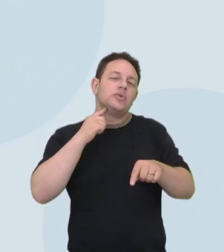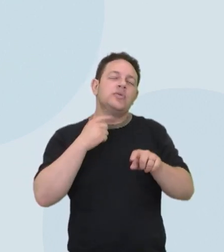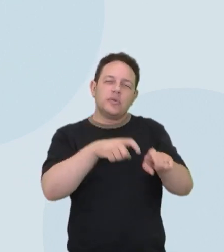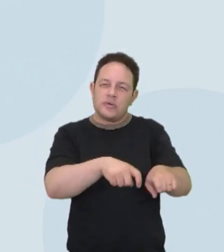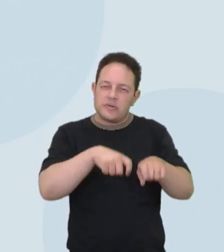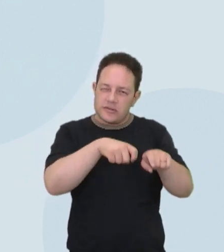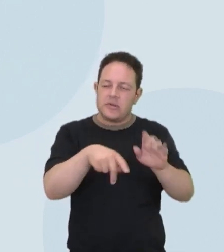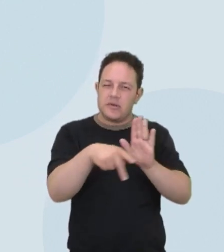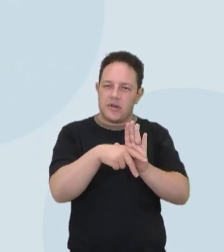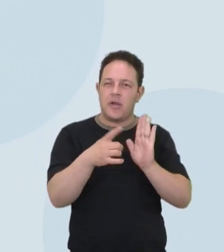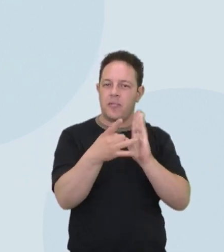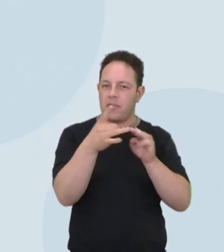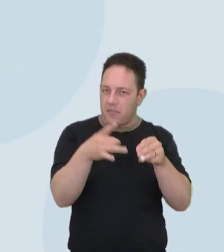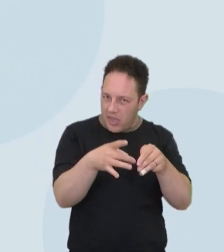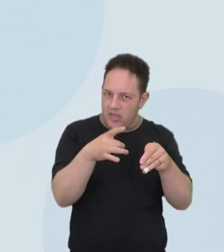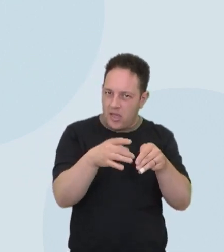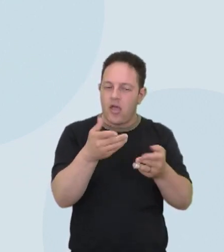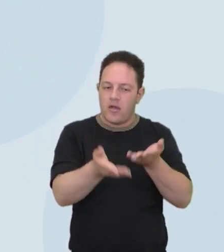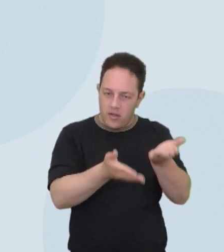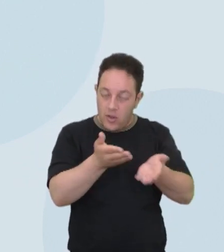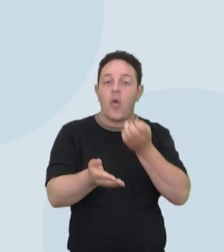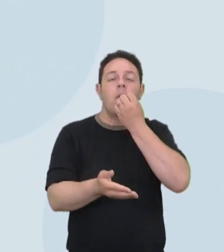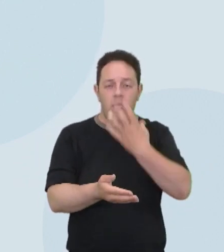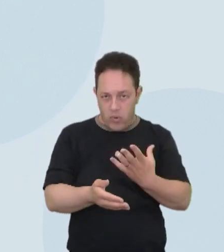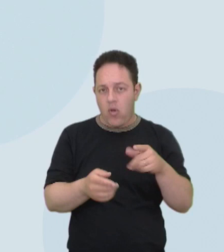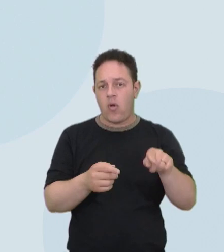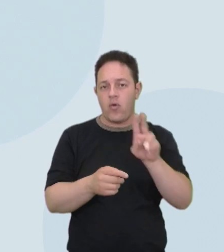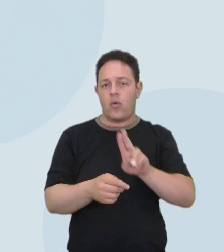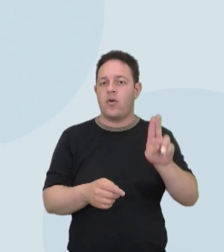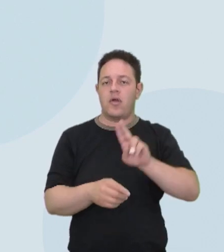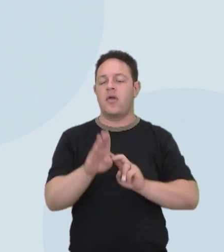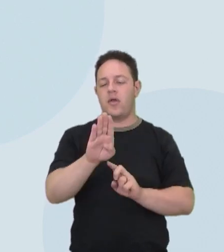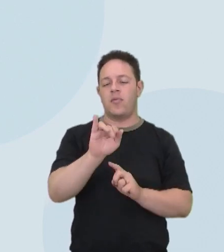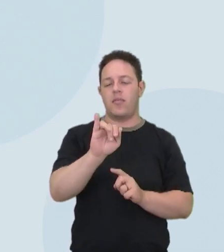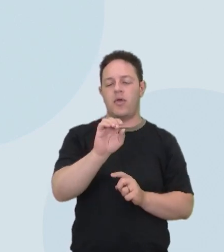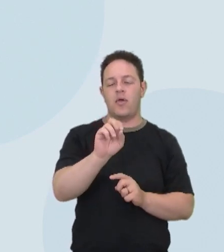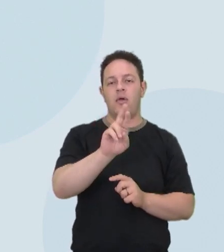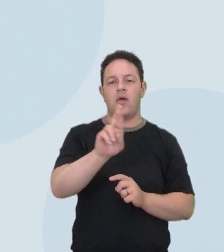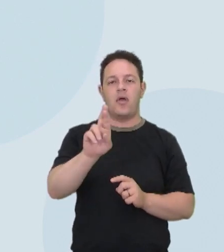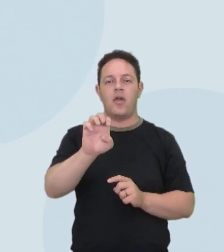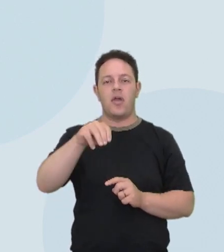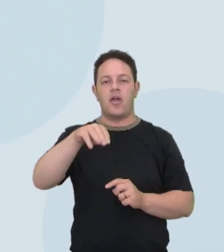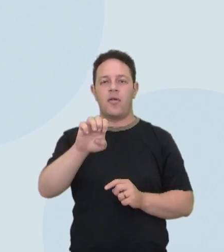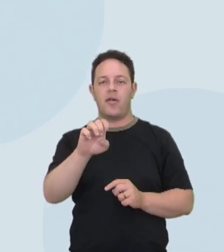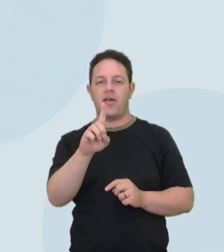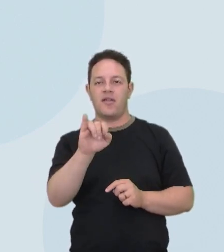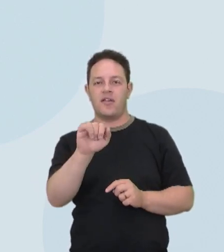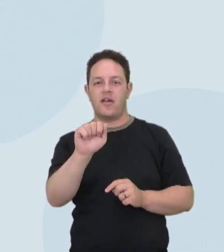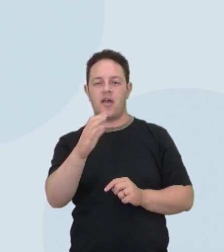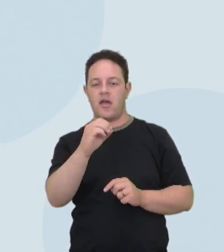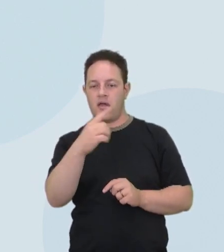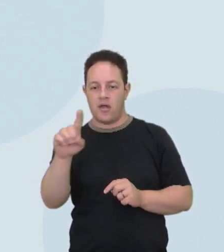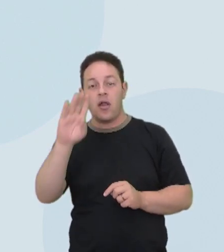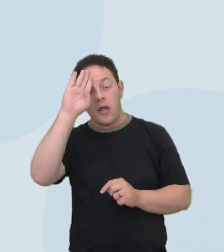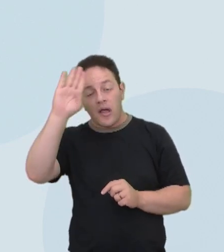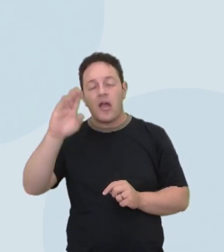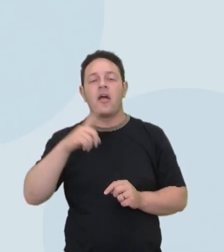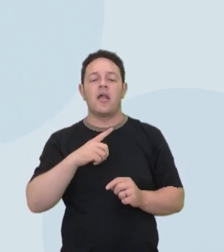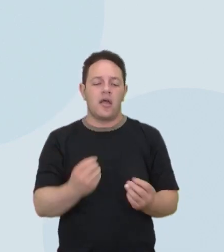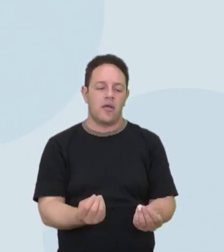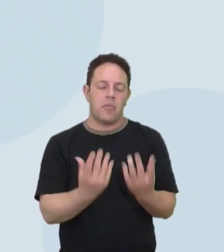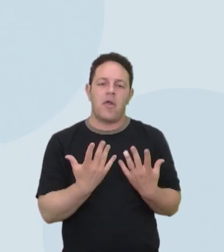metais, é muito bom utilizar esse processo de biorremediação, principalmente a utilização de plantas